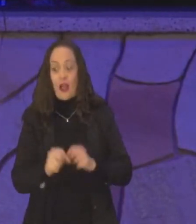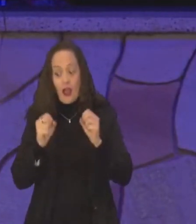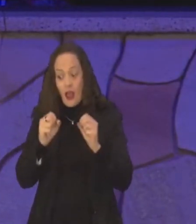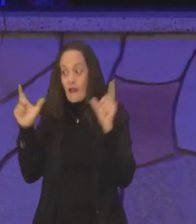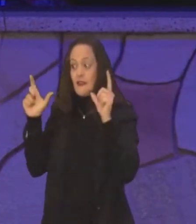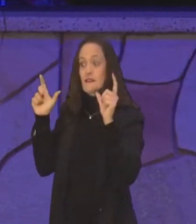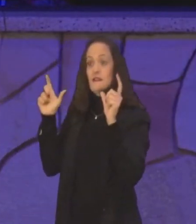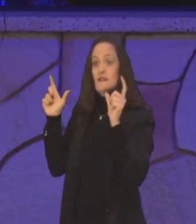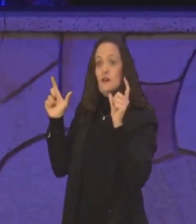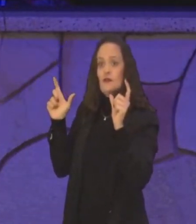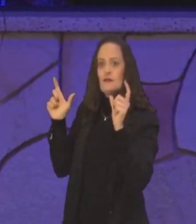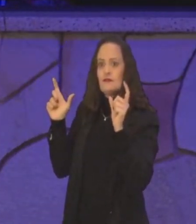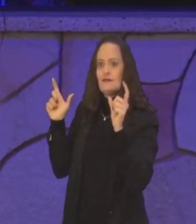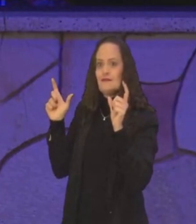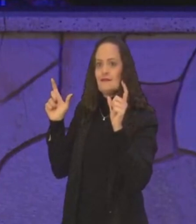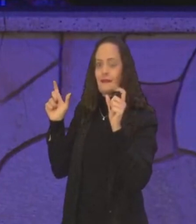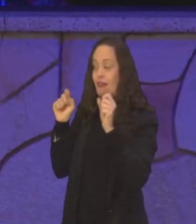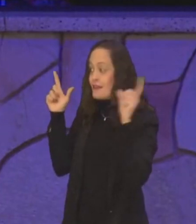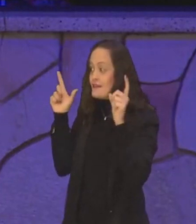Lobos